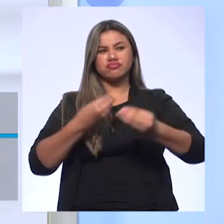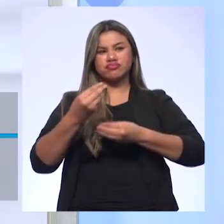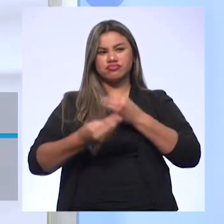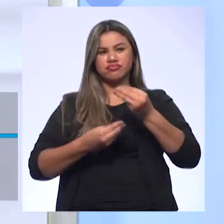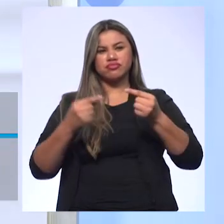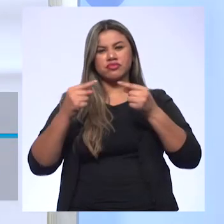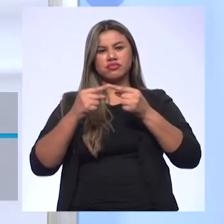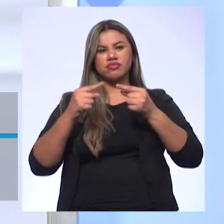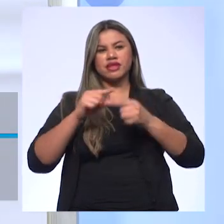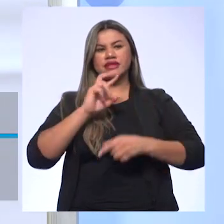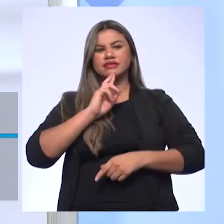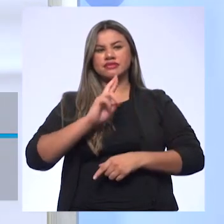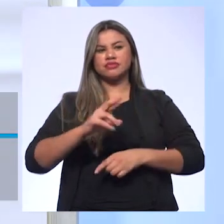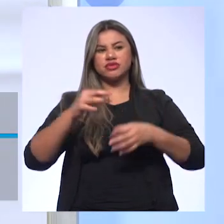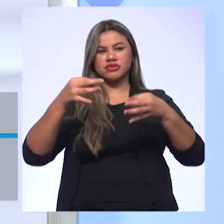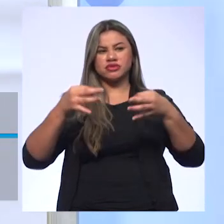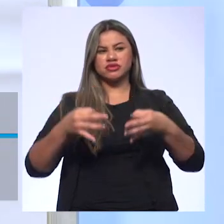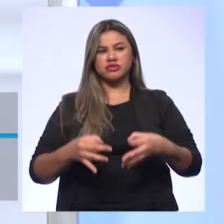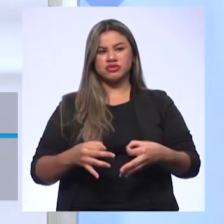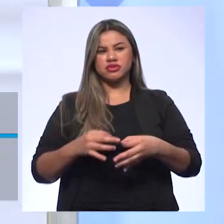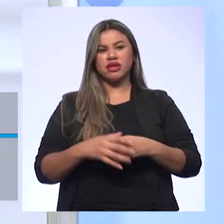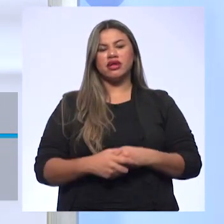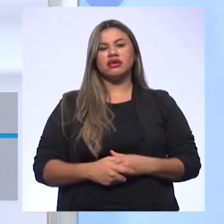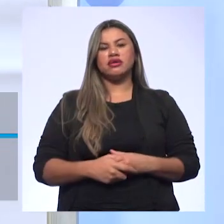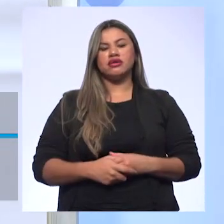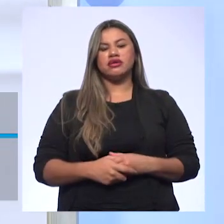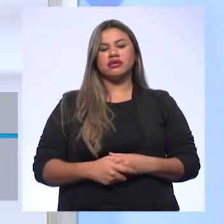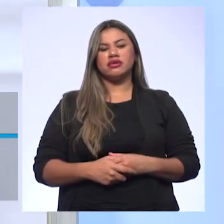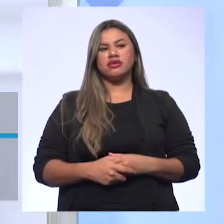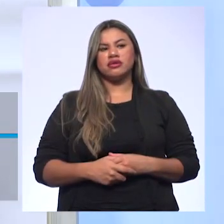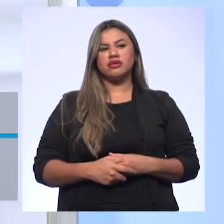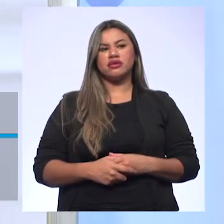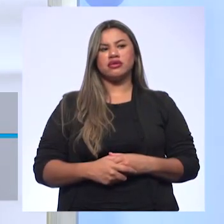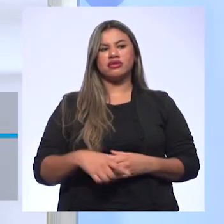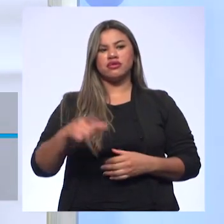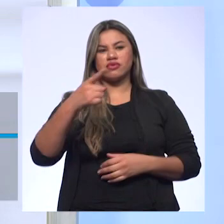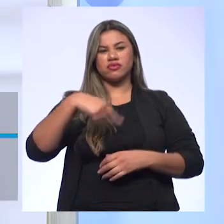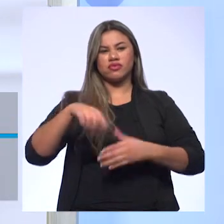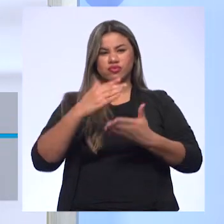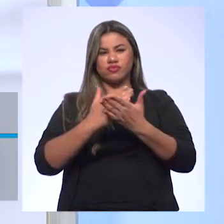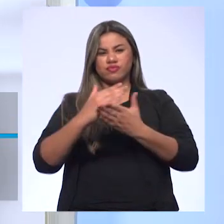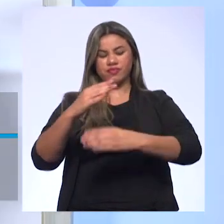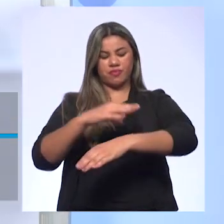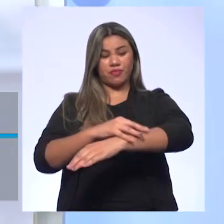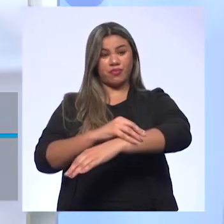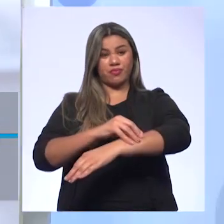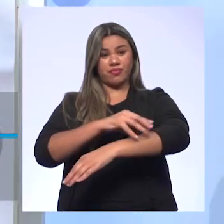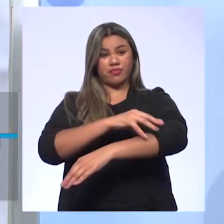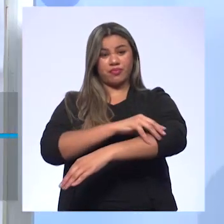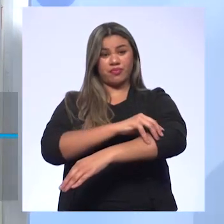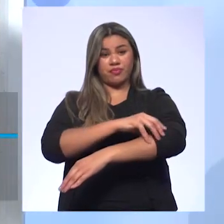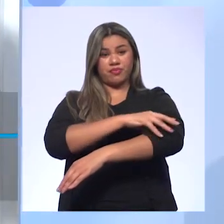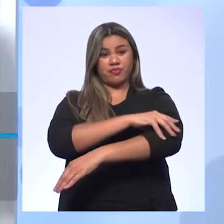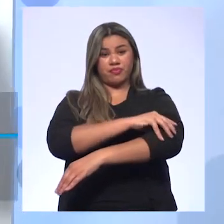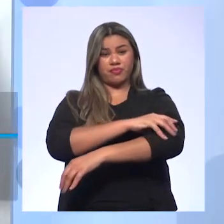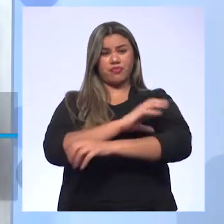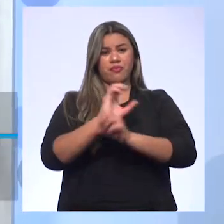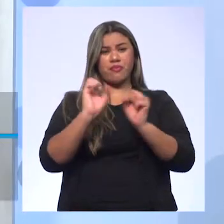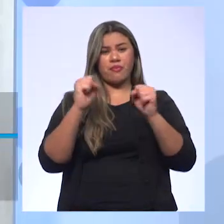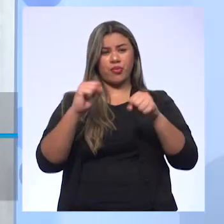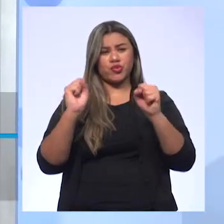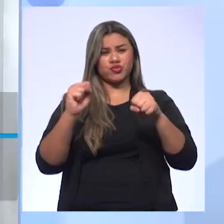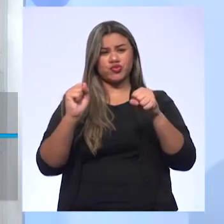de vocês, eu acho que a participação valeu muito. Vamos começar pelos músculos, né? O que são